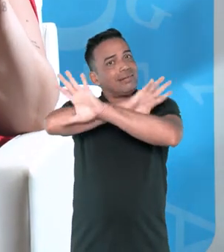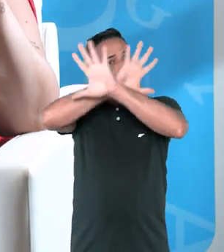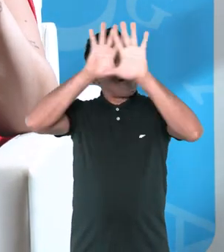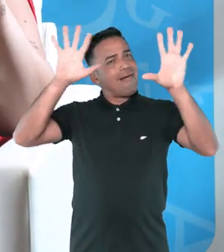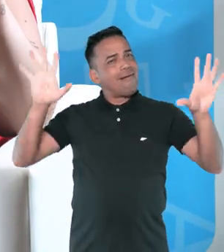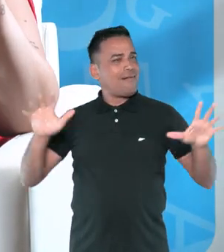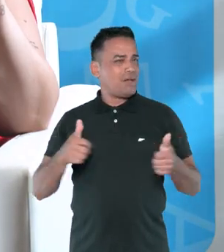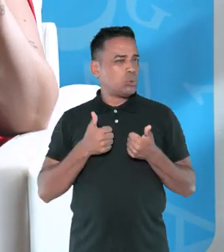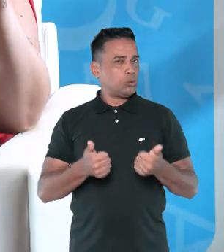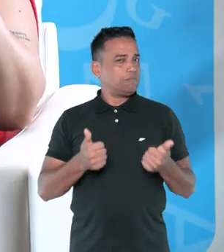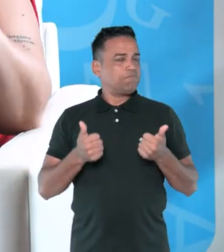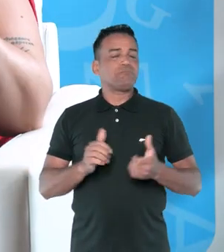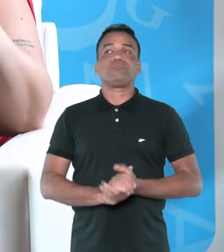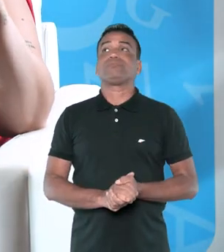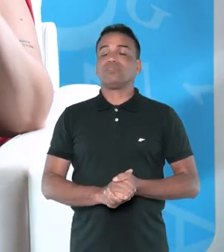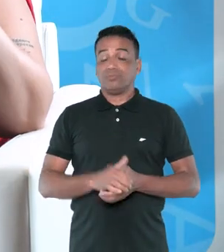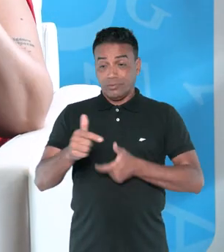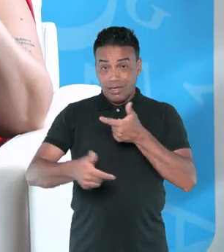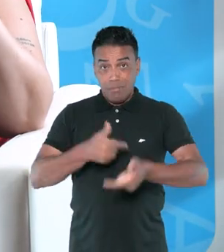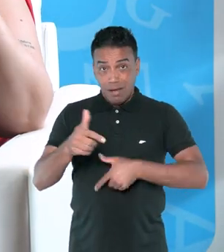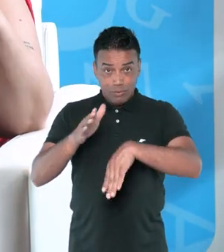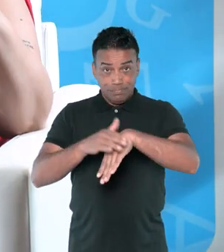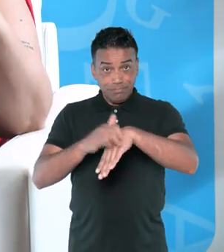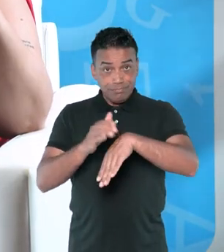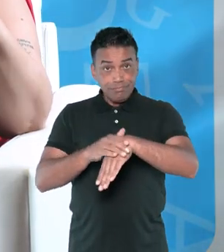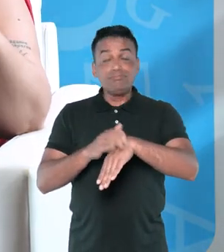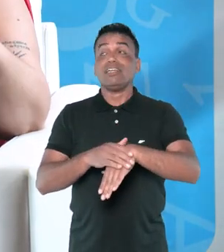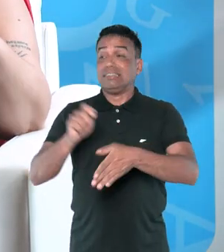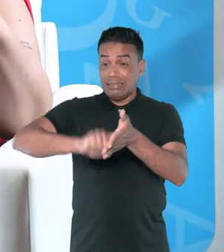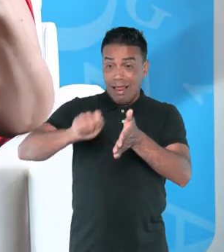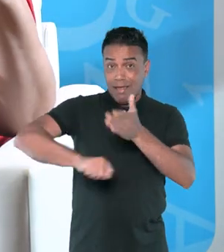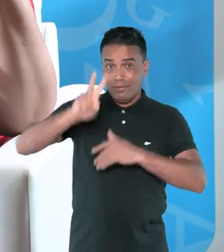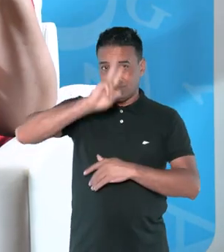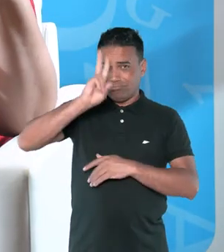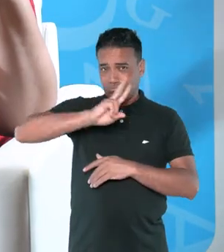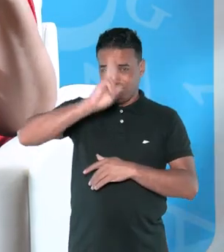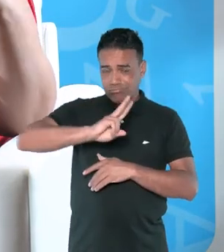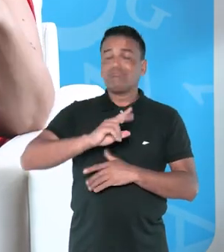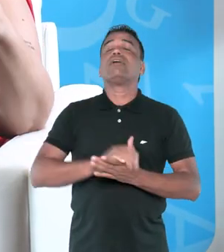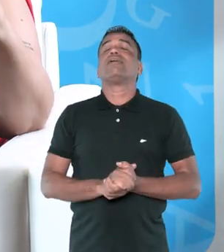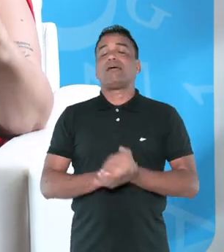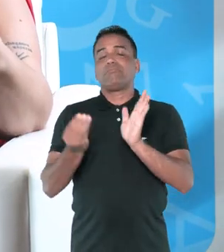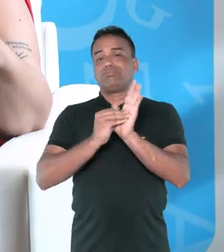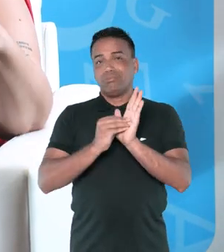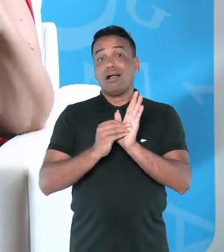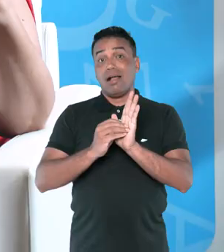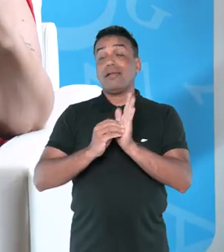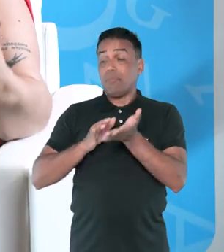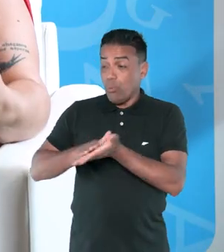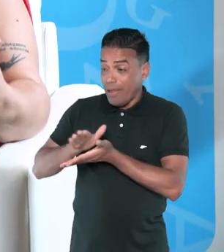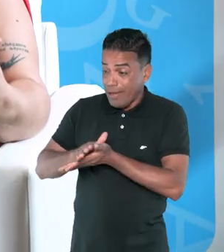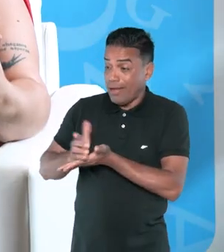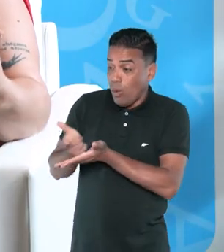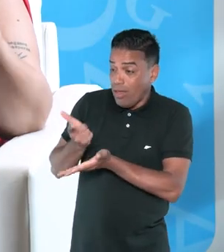bem resolvido. Então, o trabalho é esse. Você pensa, escreve uma história, e aí o livro é feito, o